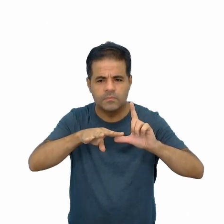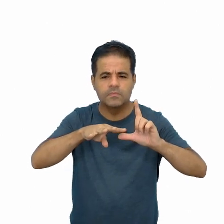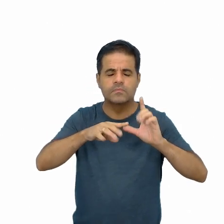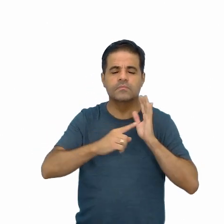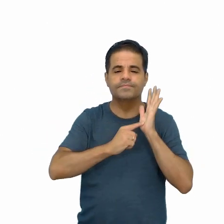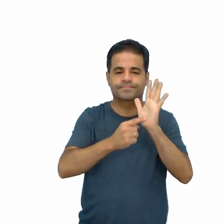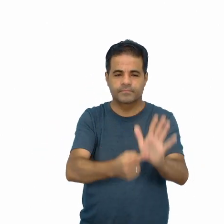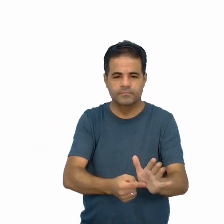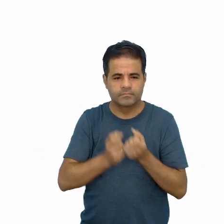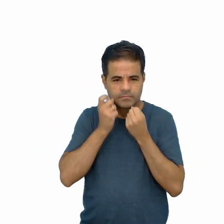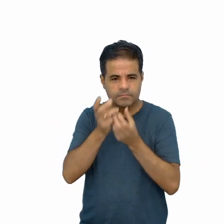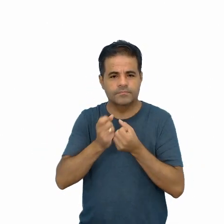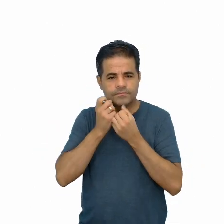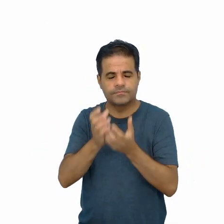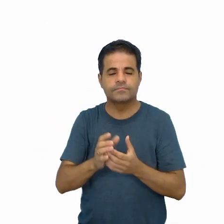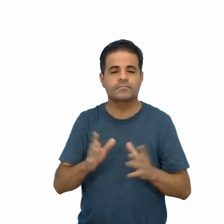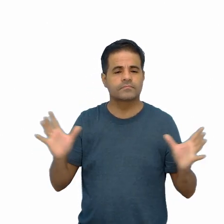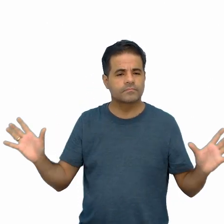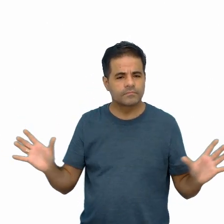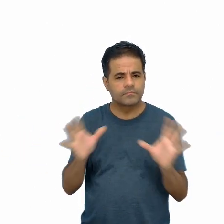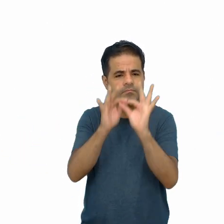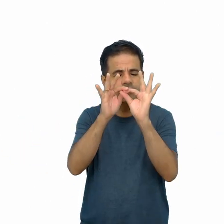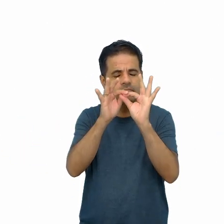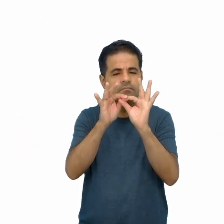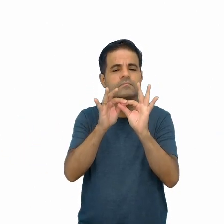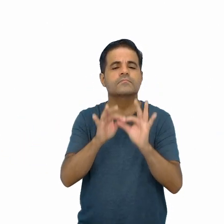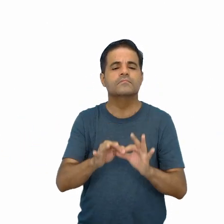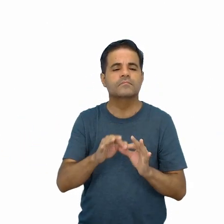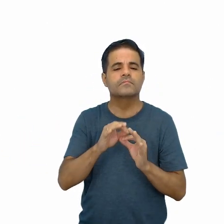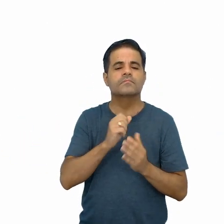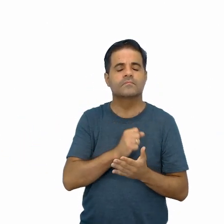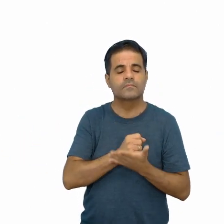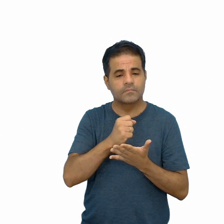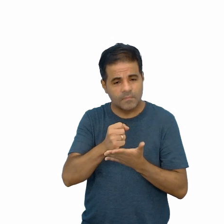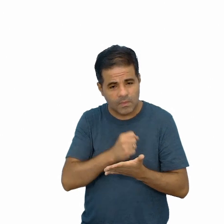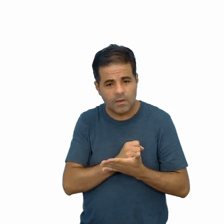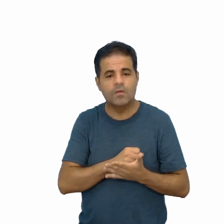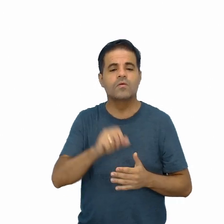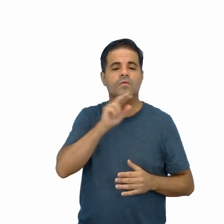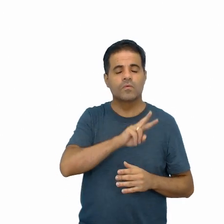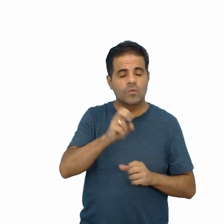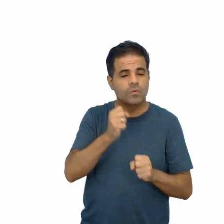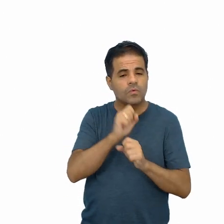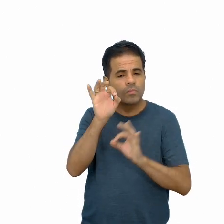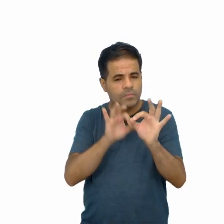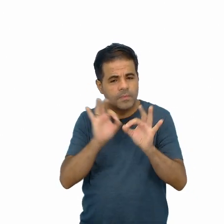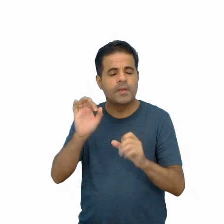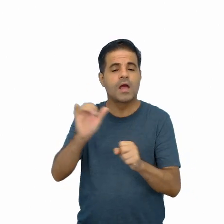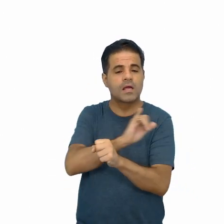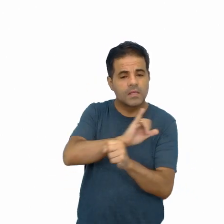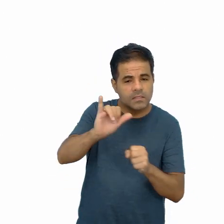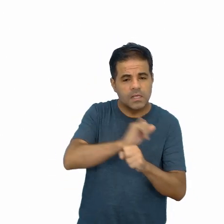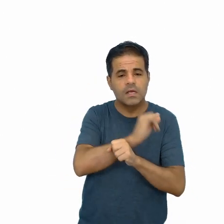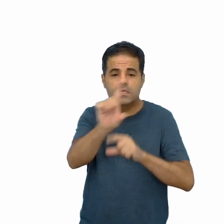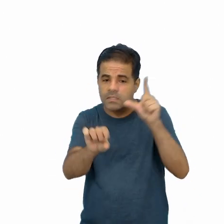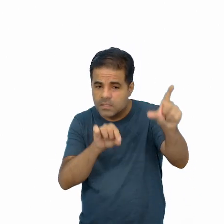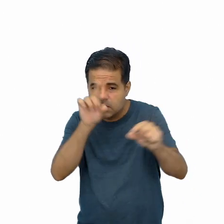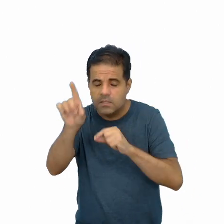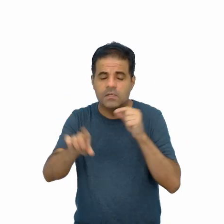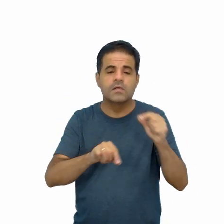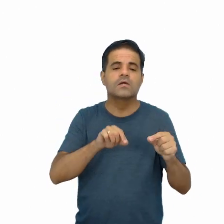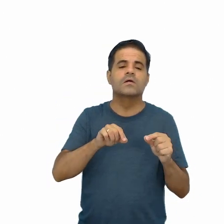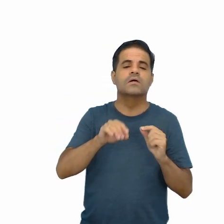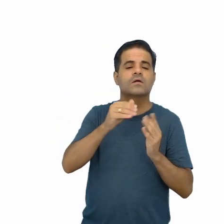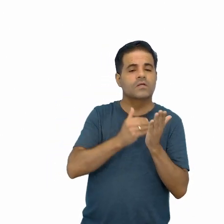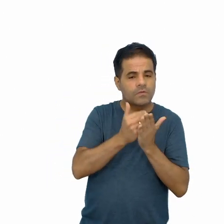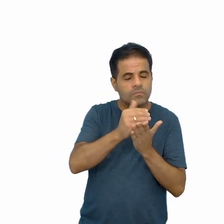consistência dos argumentos e a coerência das conclusões, visando construir estratégias de seleção de fontes confiáveis